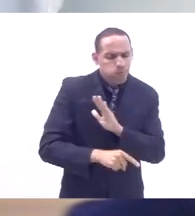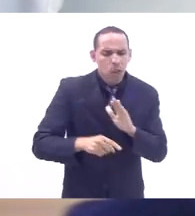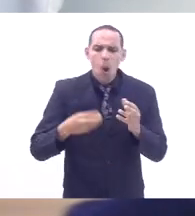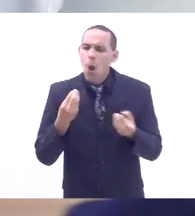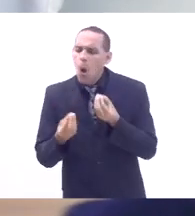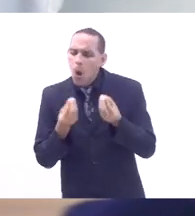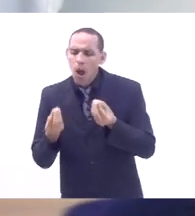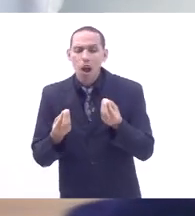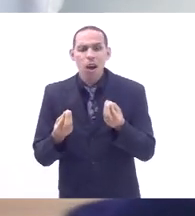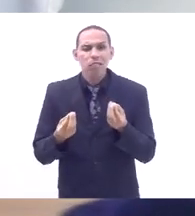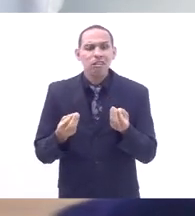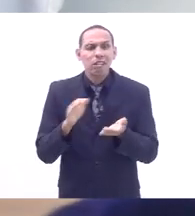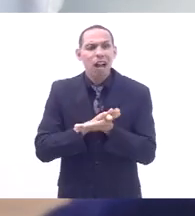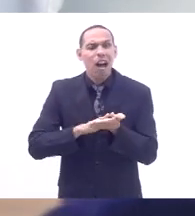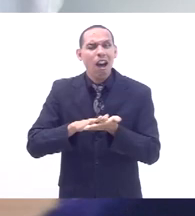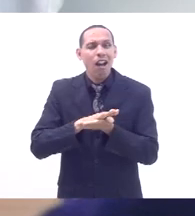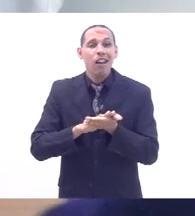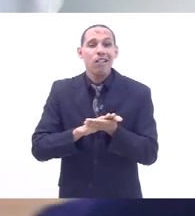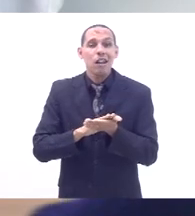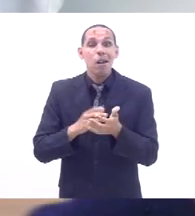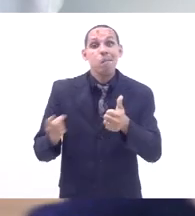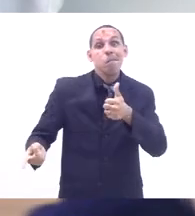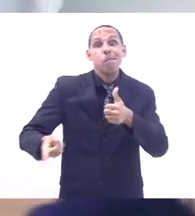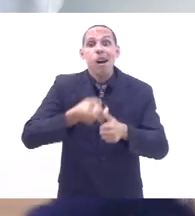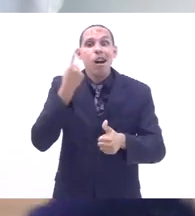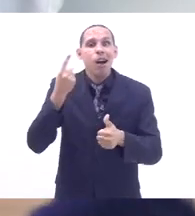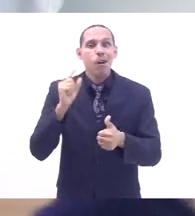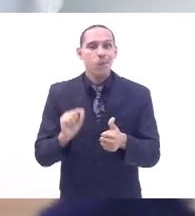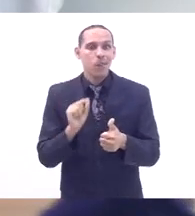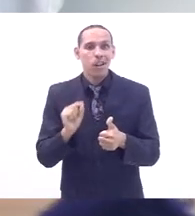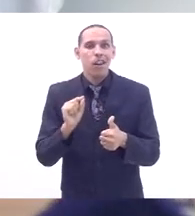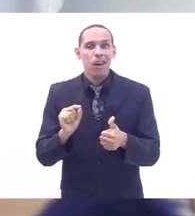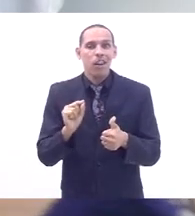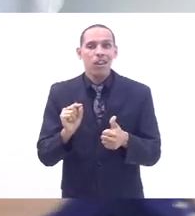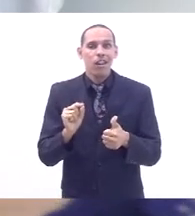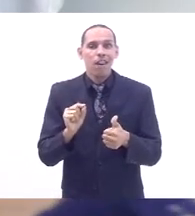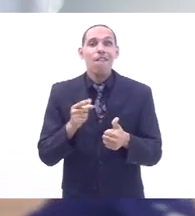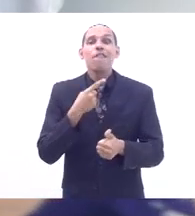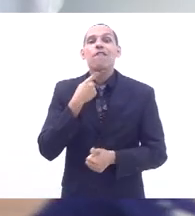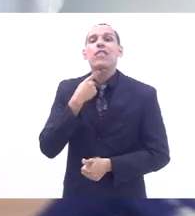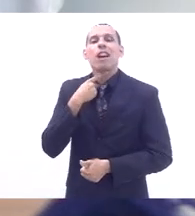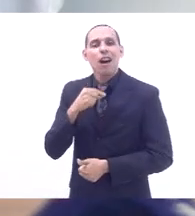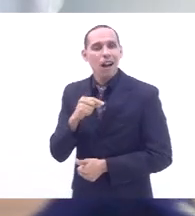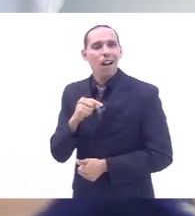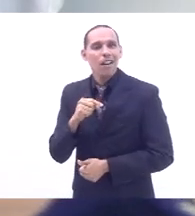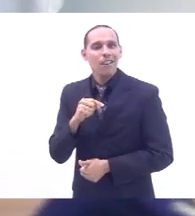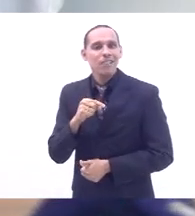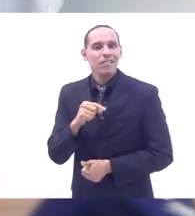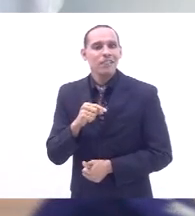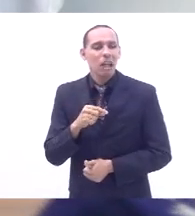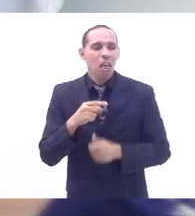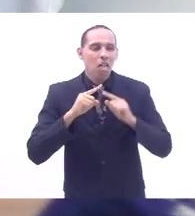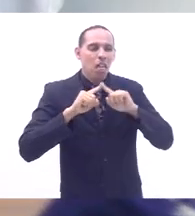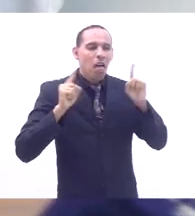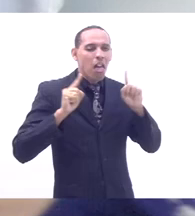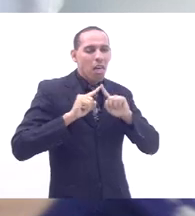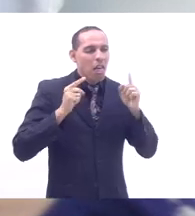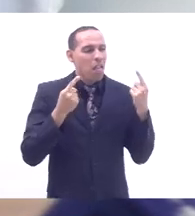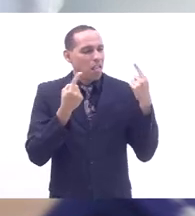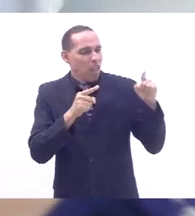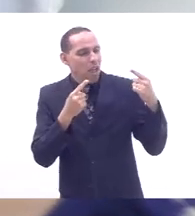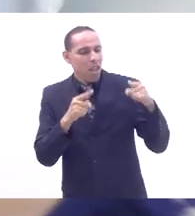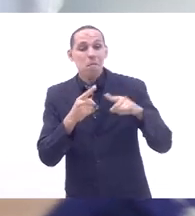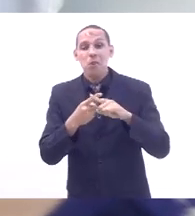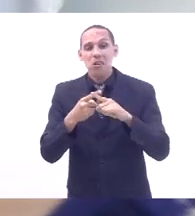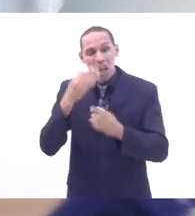dá aquela determinada coisa, a primeira intenção que a pessoa tem, que ela não entende, é ela falar mal porque ela não acredita.